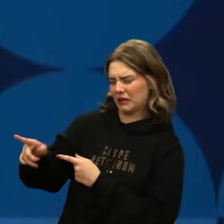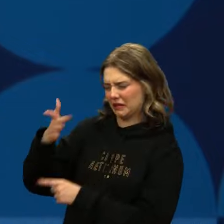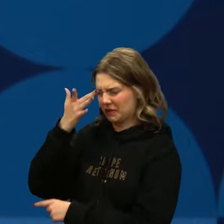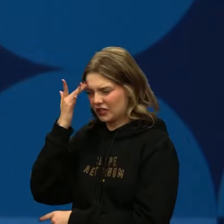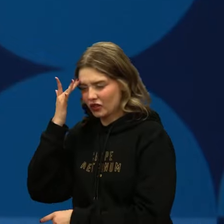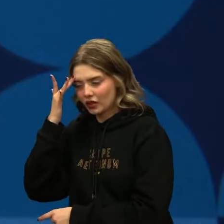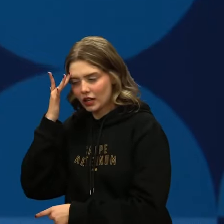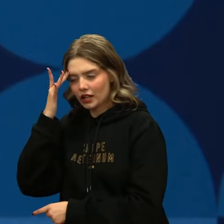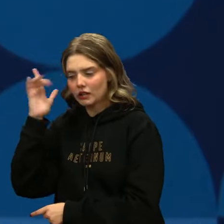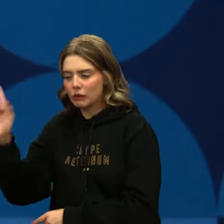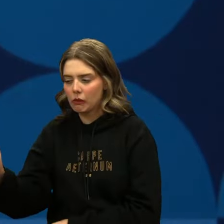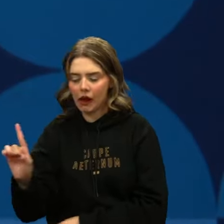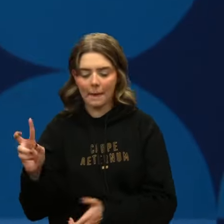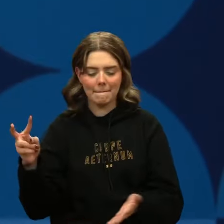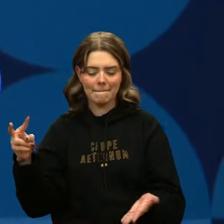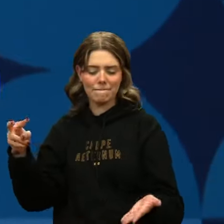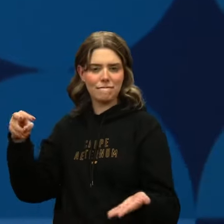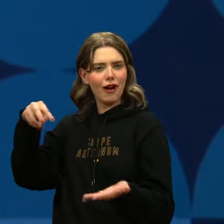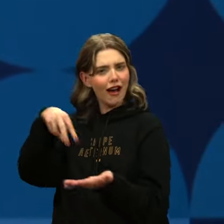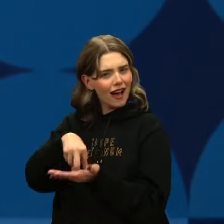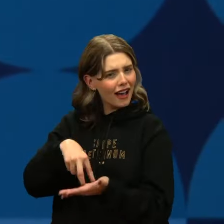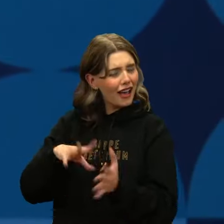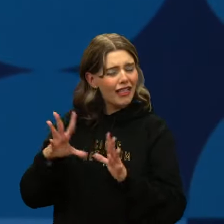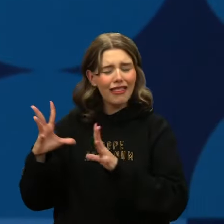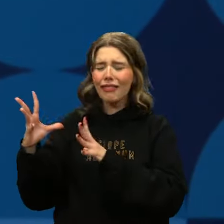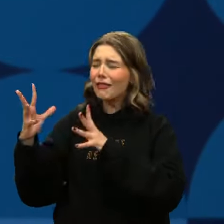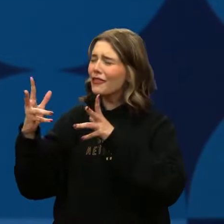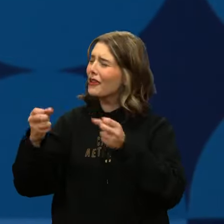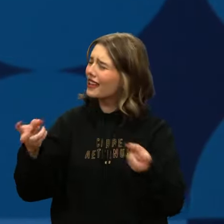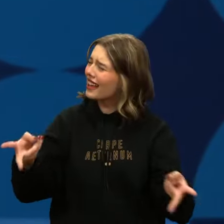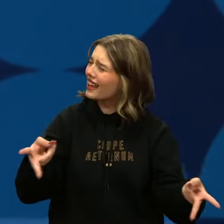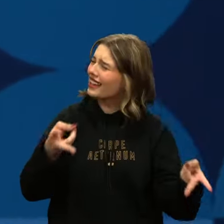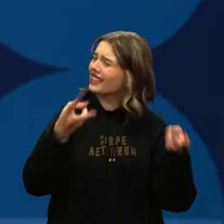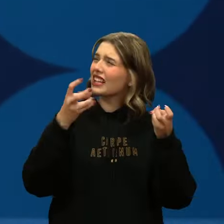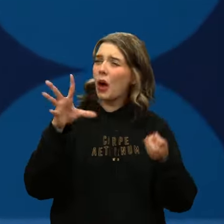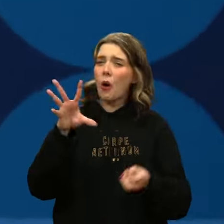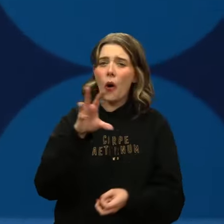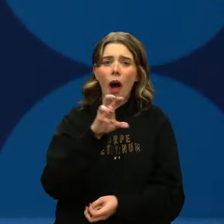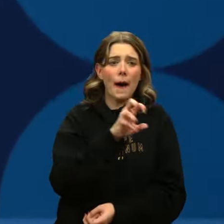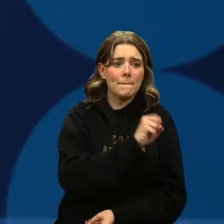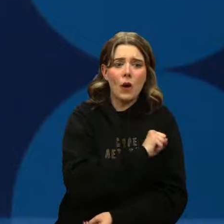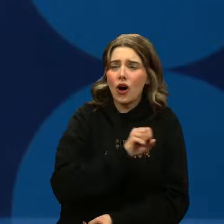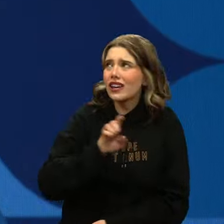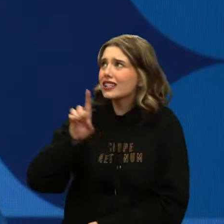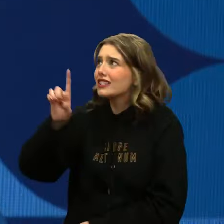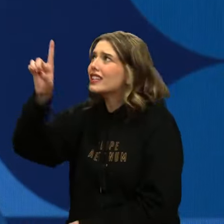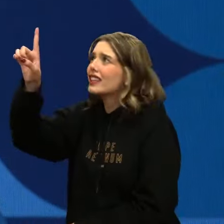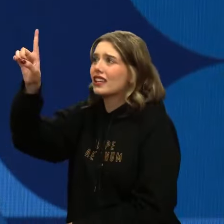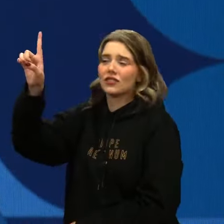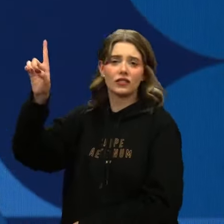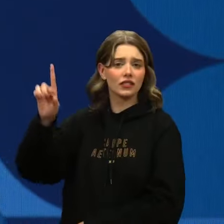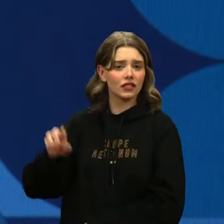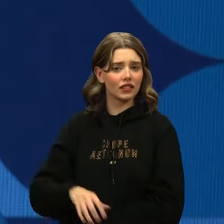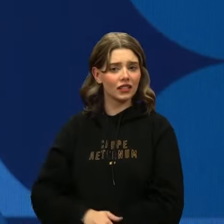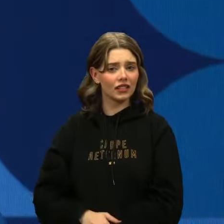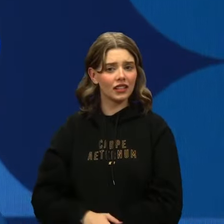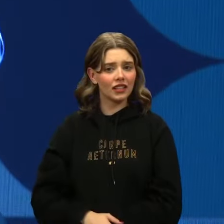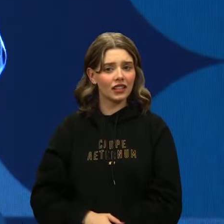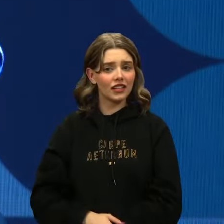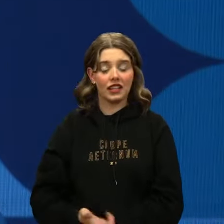deles. Ele faria com que todos reconhecessem o tamanho do amor do próprio Deus para com eles. Ele